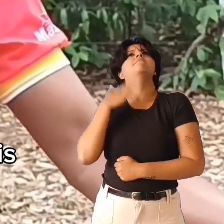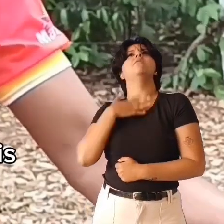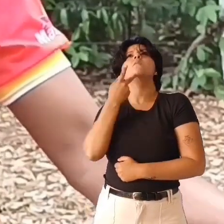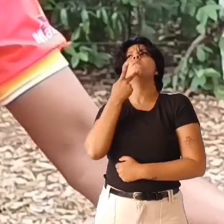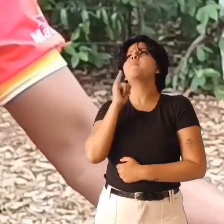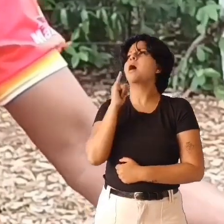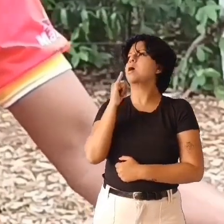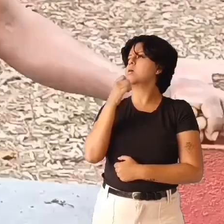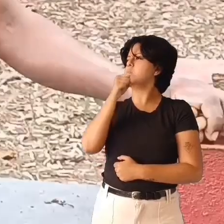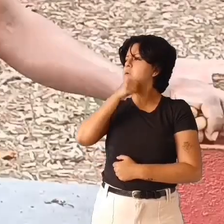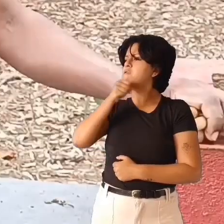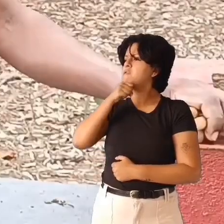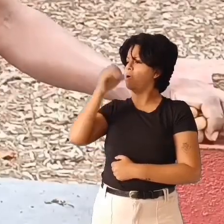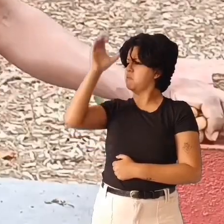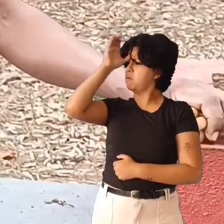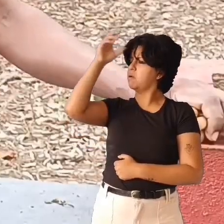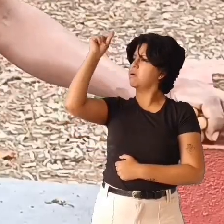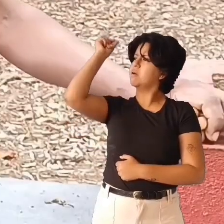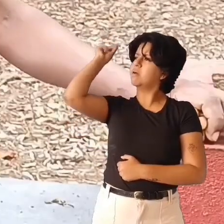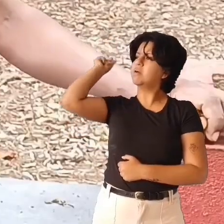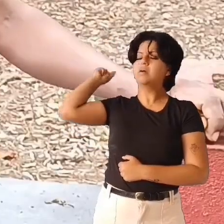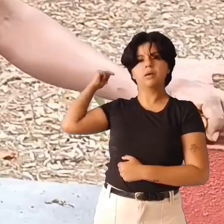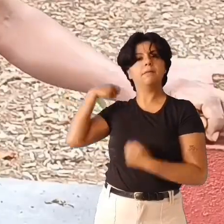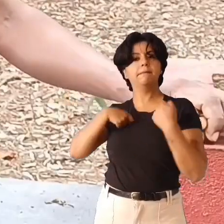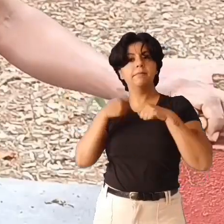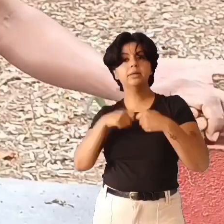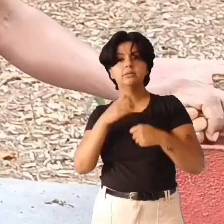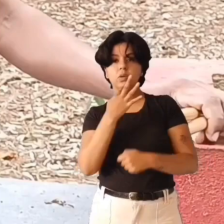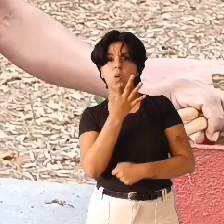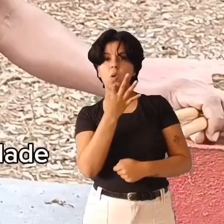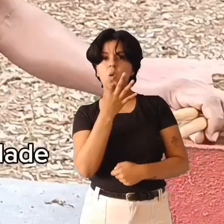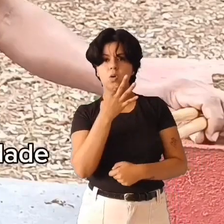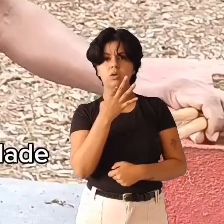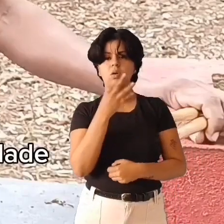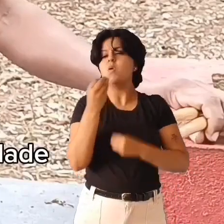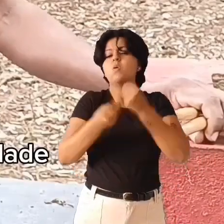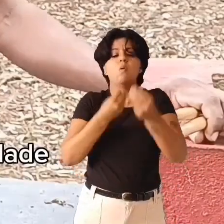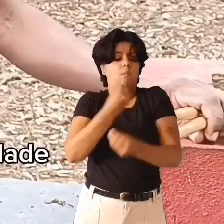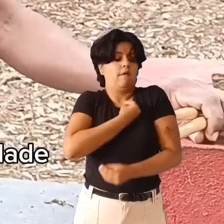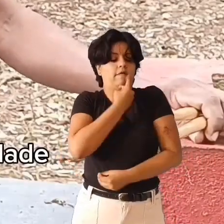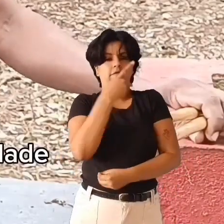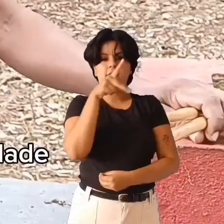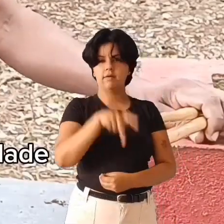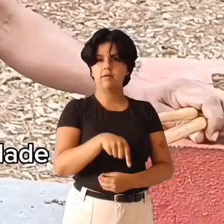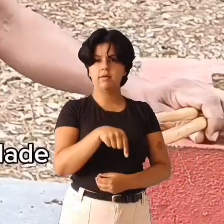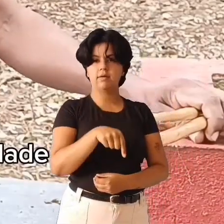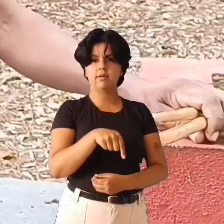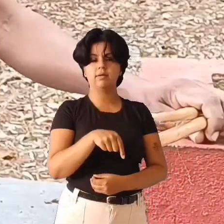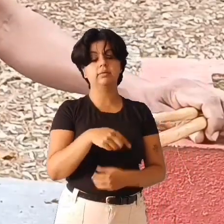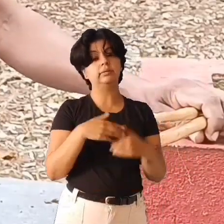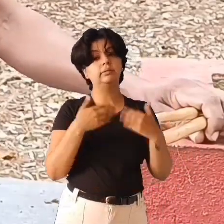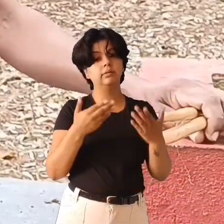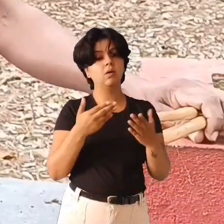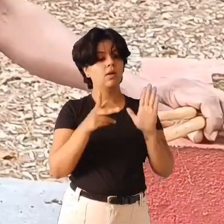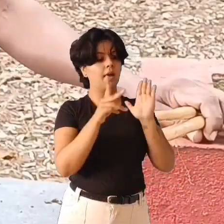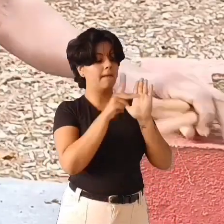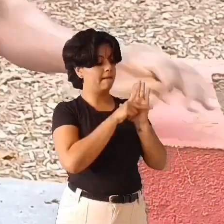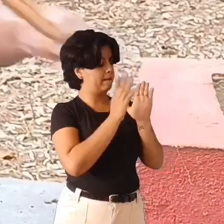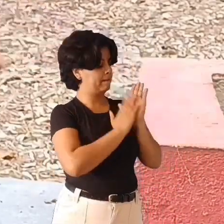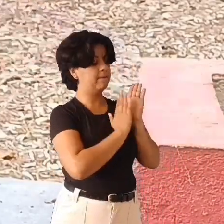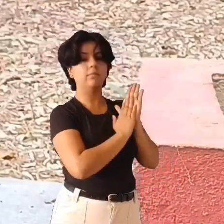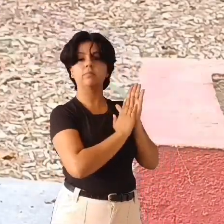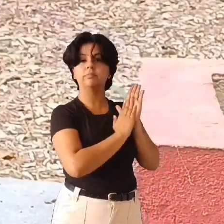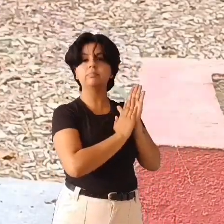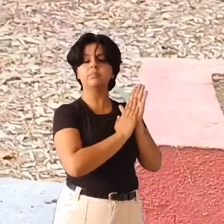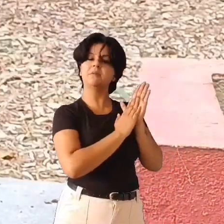foram meus pais, quem foram minha avó, quem foram meus tios. Eu preciso saber disso. E como foi a vida deles aqui nessa comunidade. Então, dentro desse